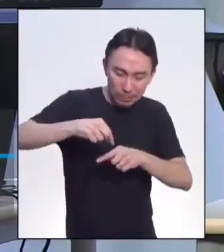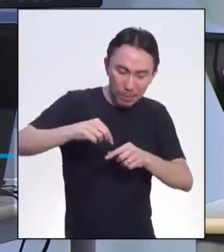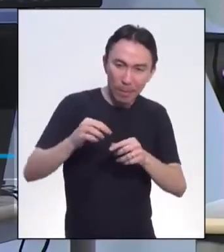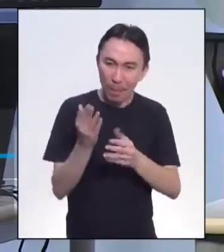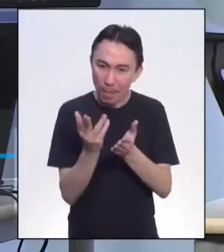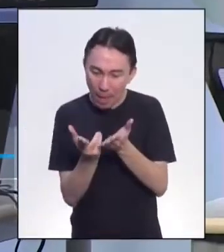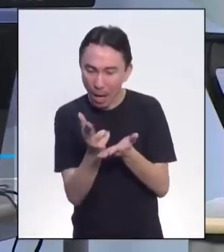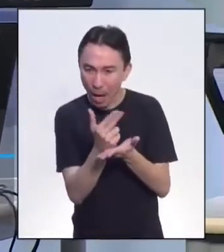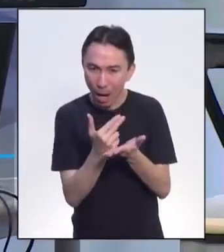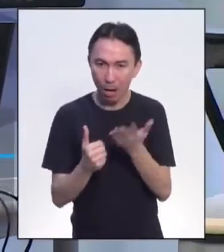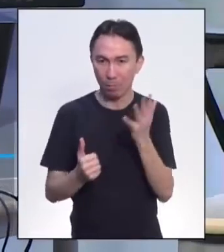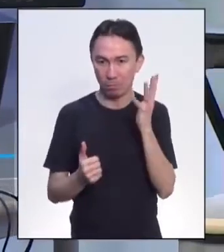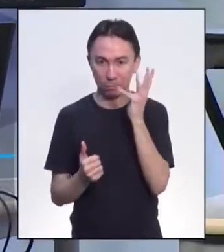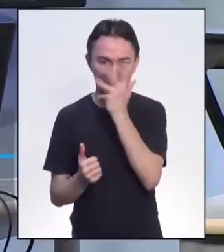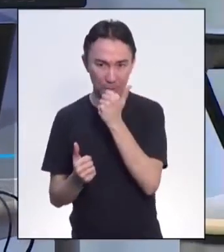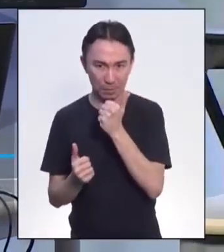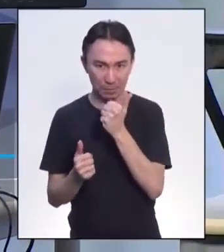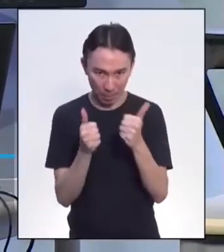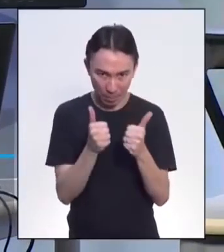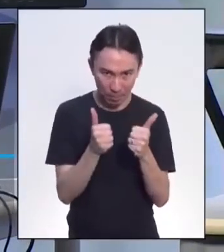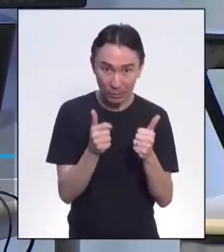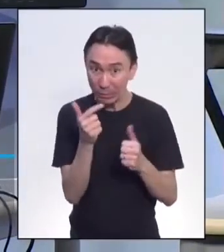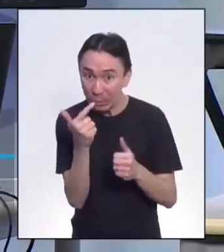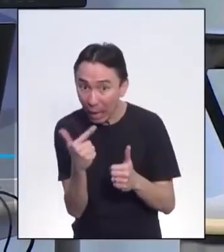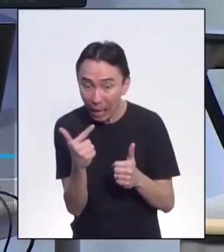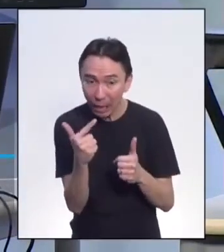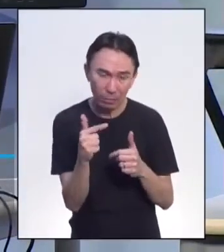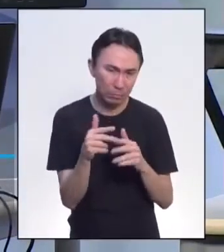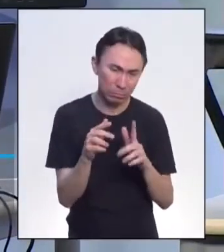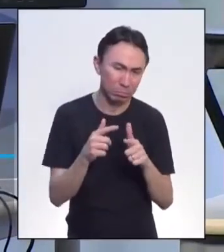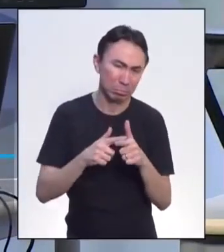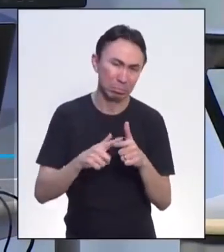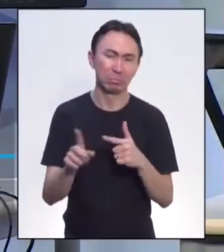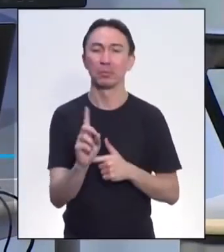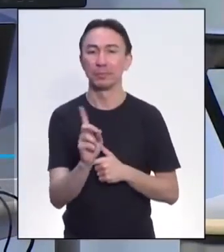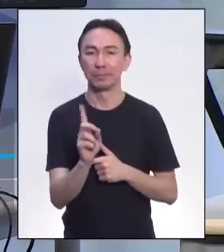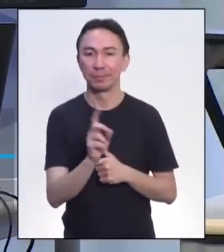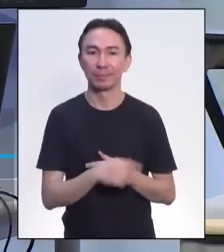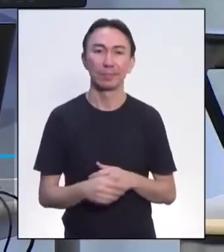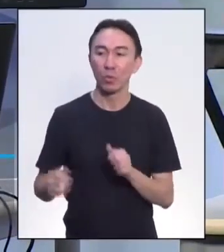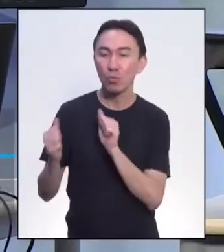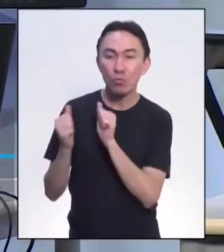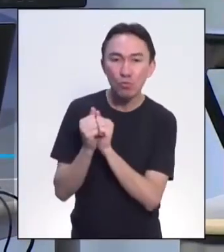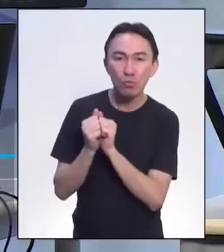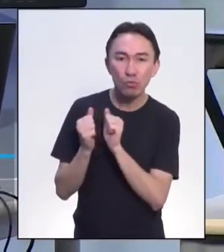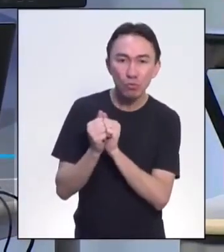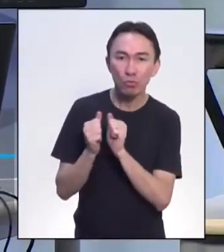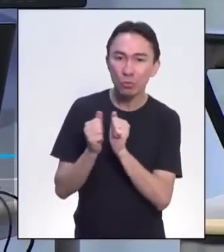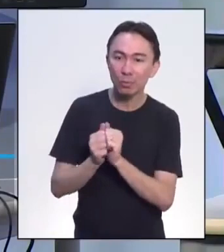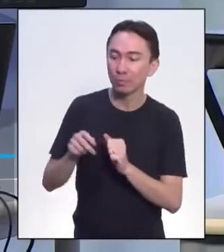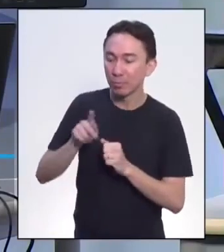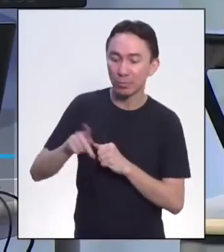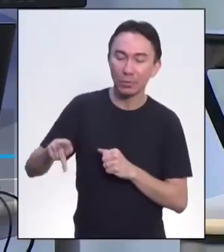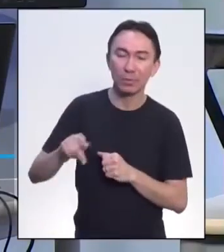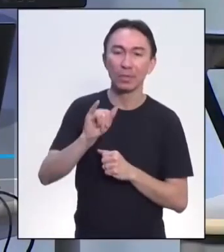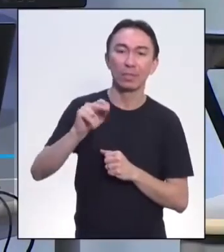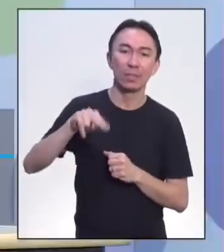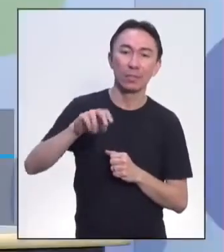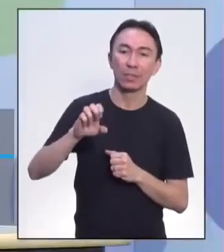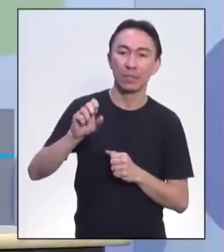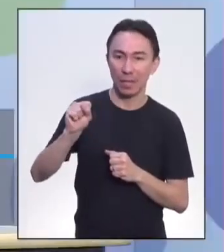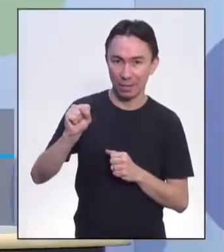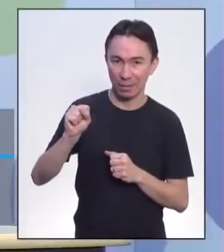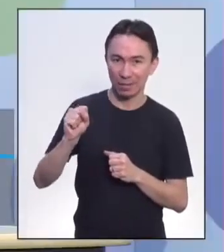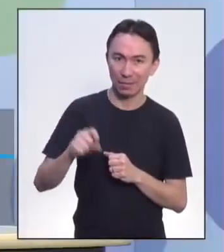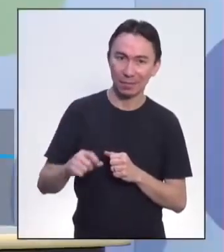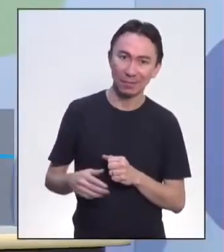se não tiver, também não tem problema, tá bom? Bom, eu tenho hoje a presença da professora Inês aqui para me ajudar no chat. Bem-vinda! Tudo